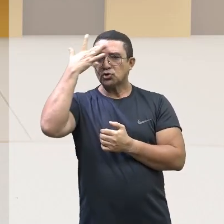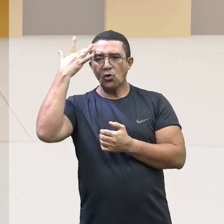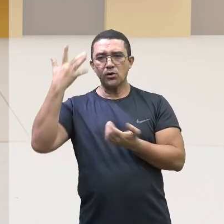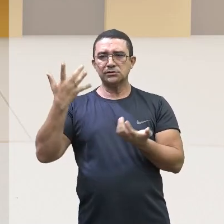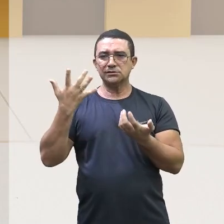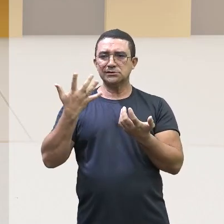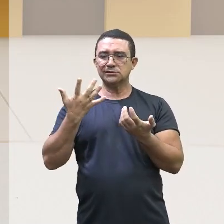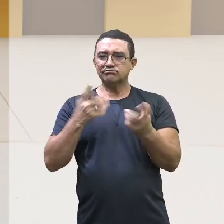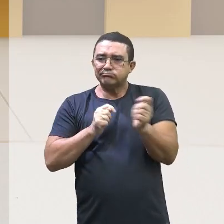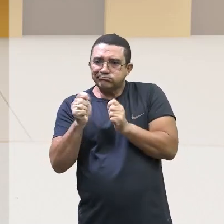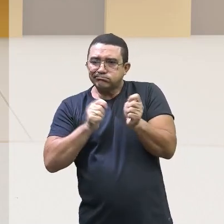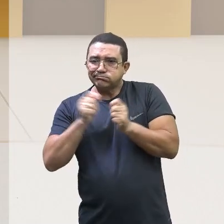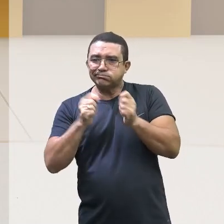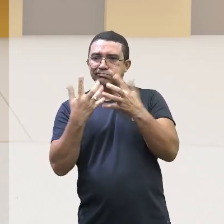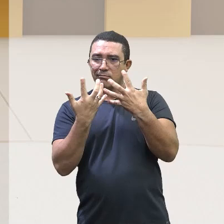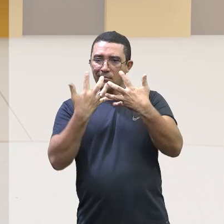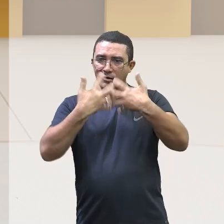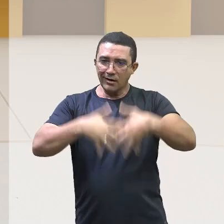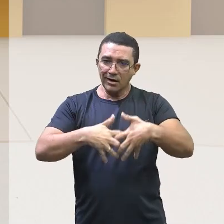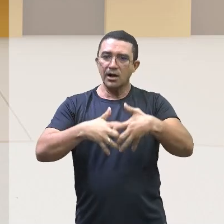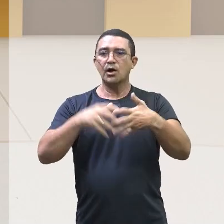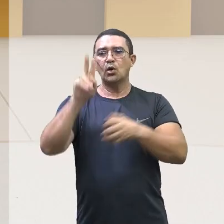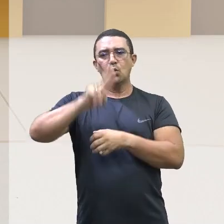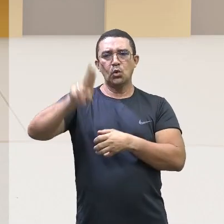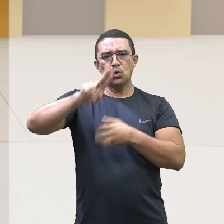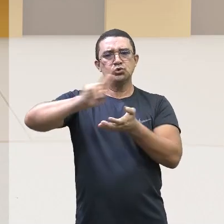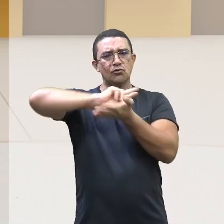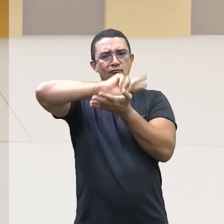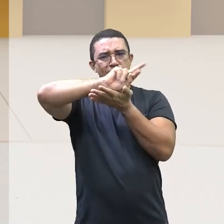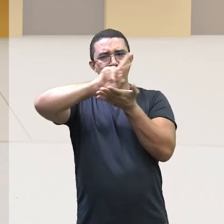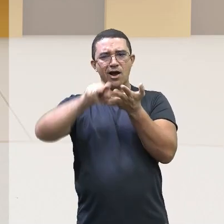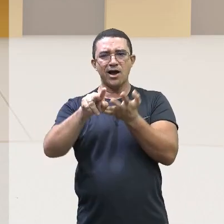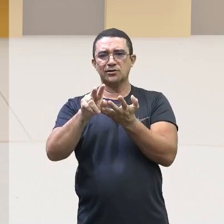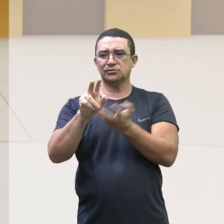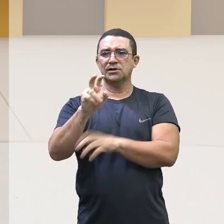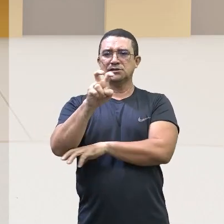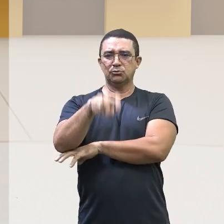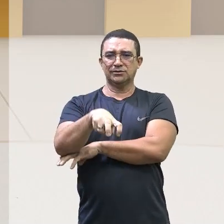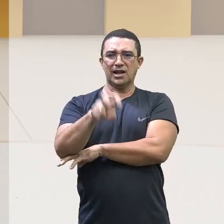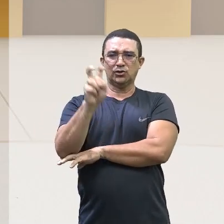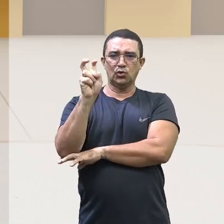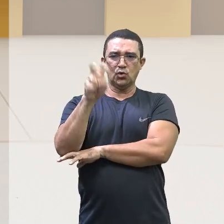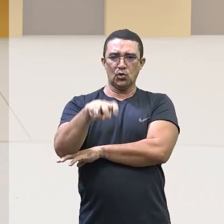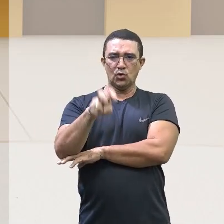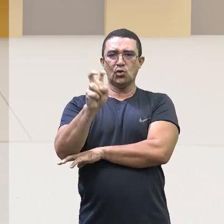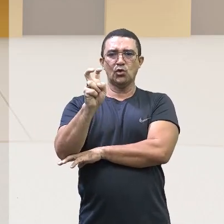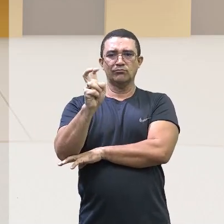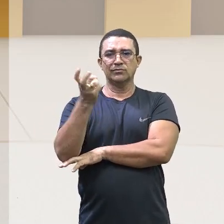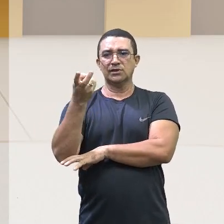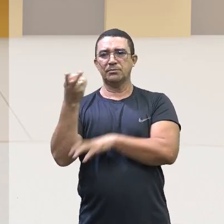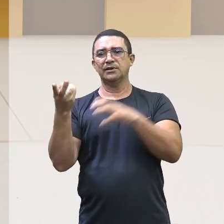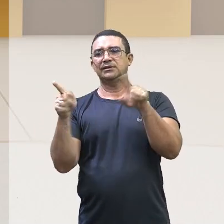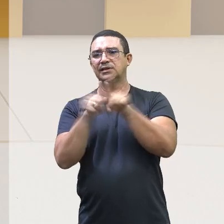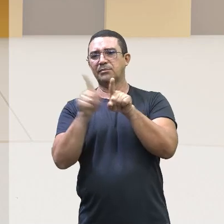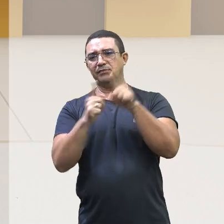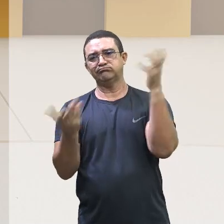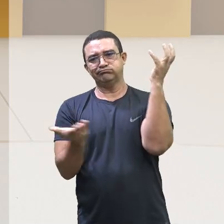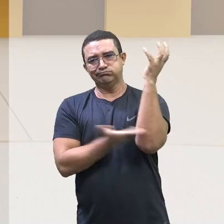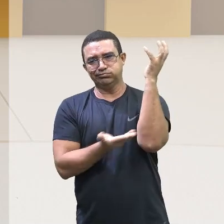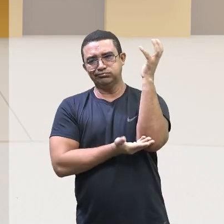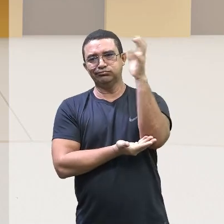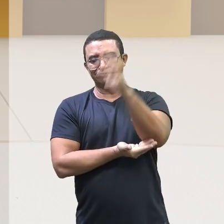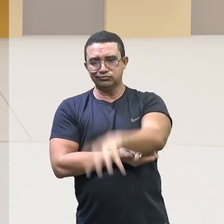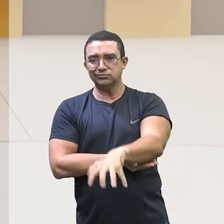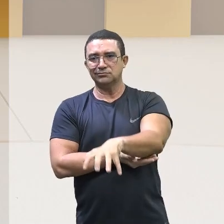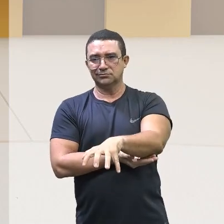máquinas aí, eles utilizam tratores, guindastes e outras máquinas pesadas para cortar, transportar e